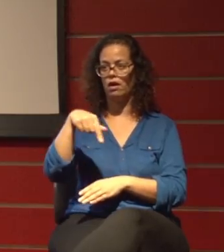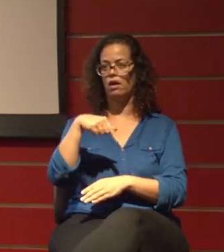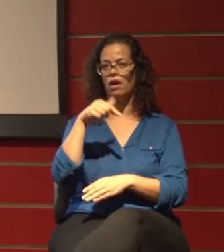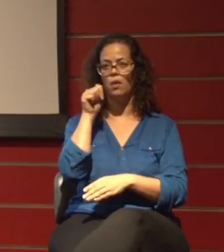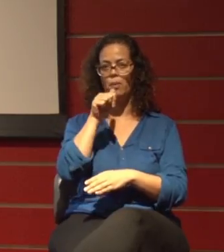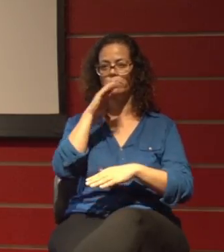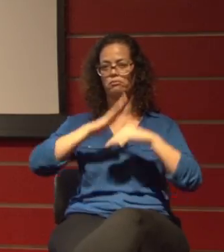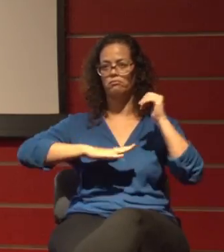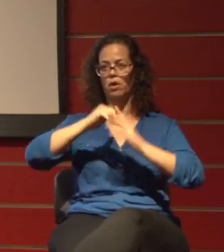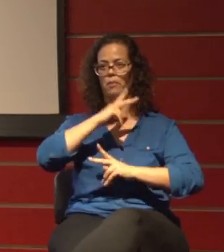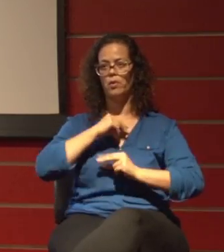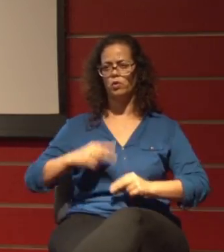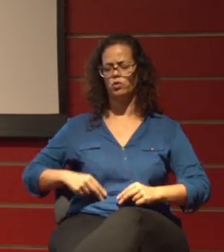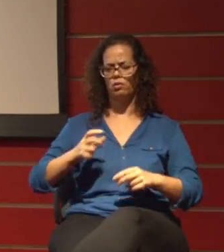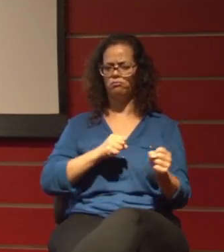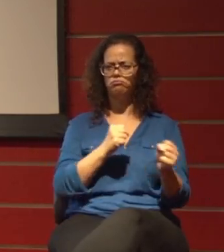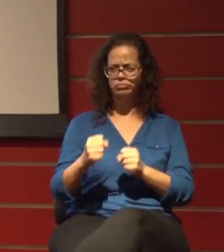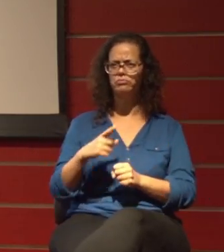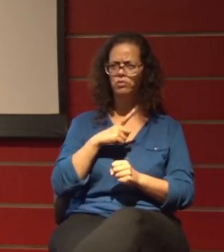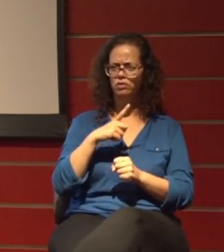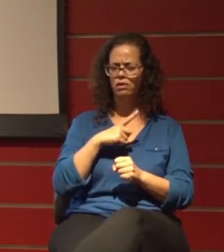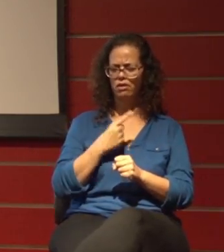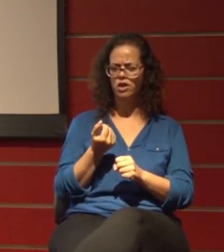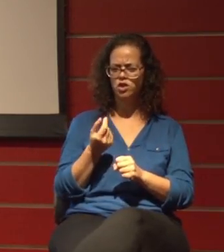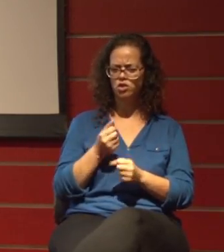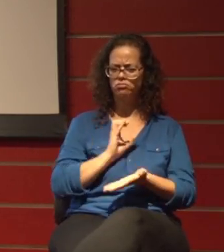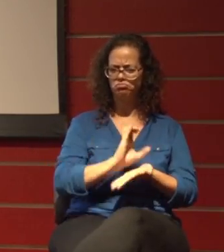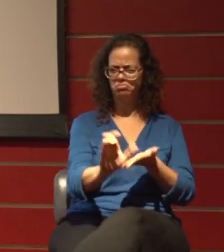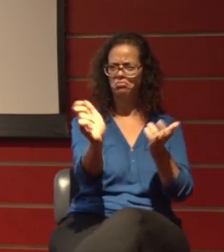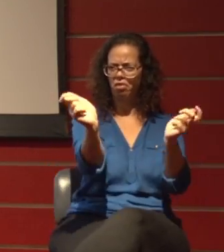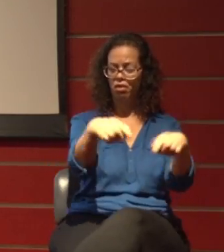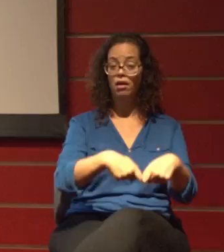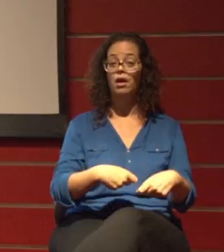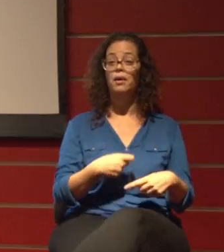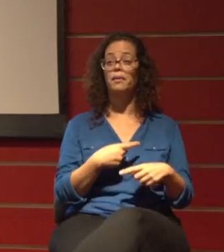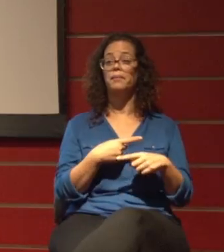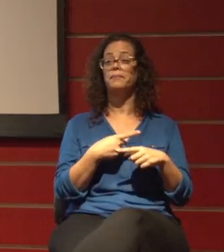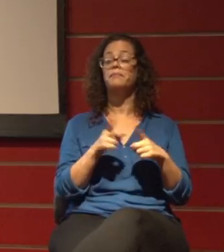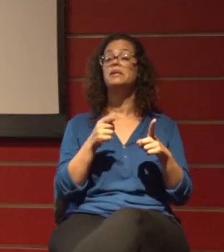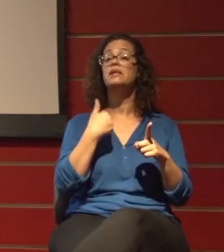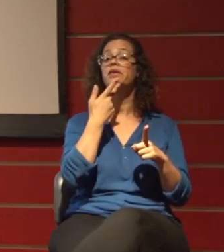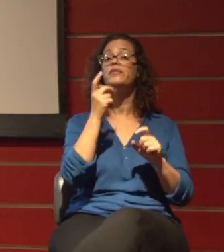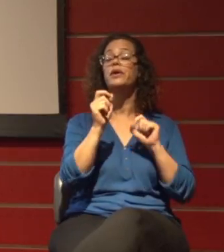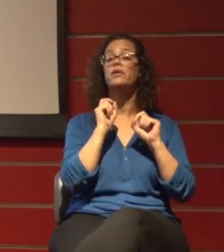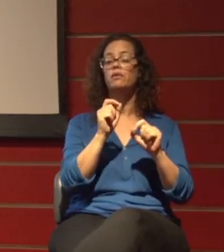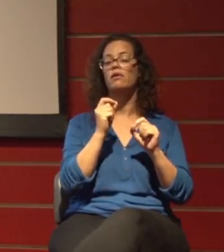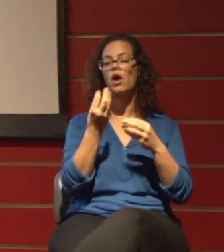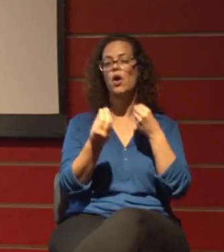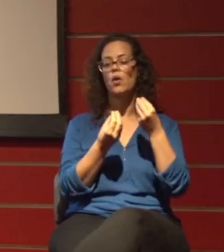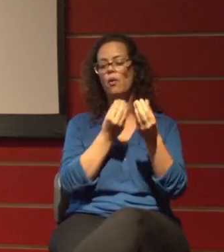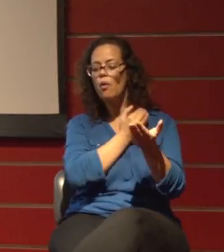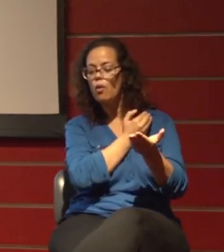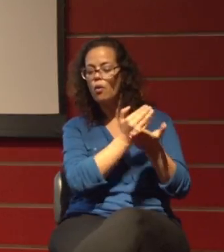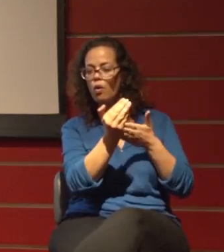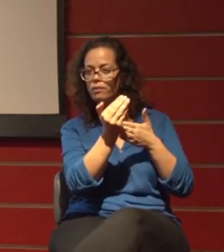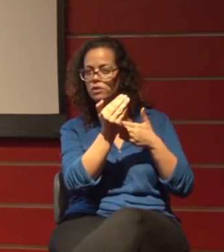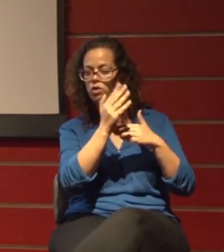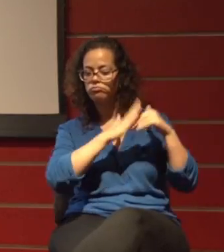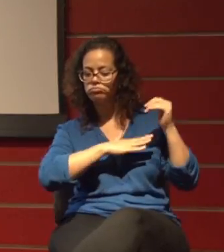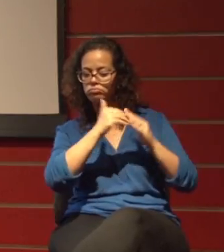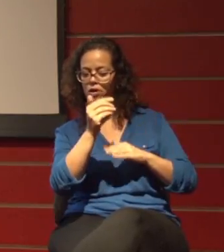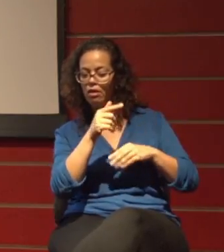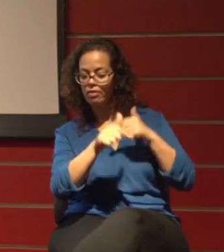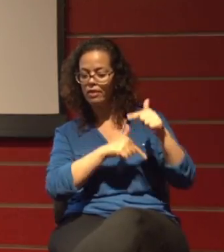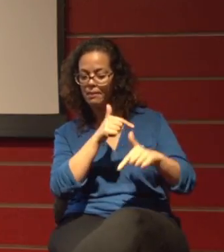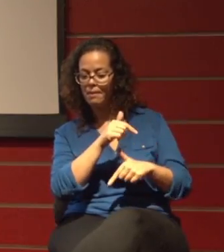mulher super influente tem grana para bancar uma série de coisas e ela fala justamente de quando ela começou a produzir para ABC e que os